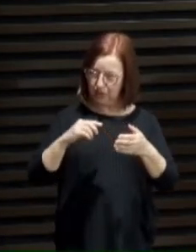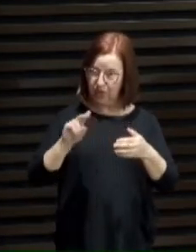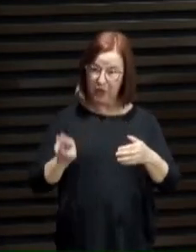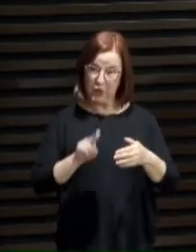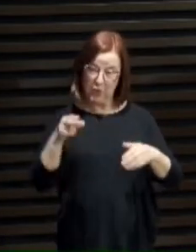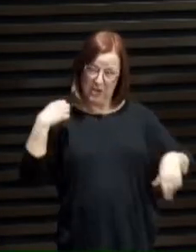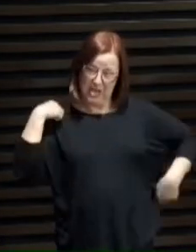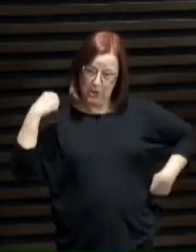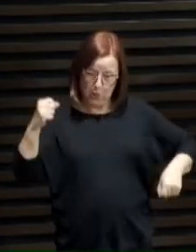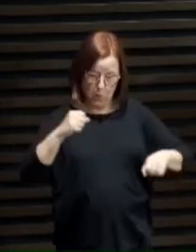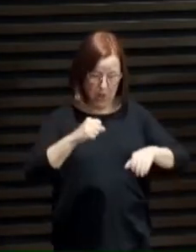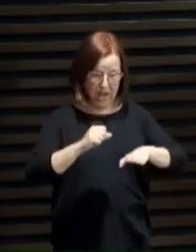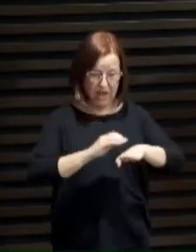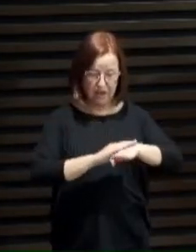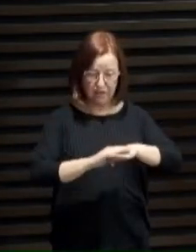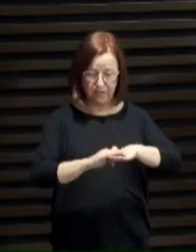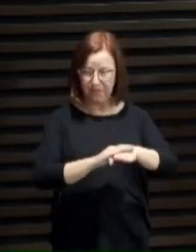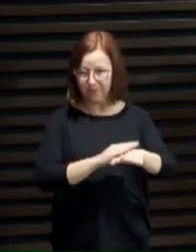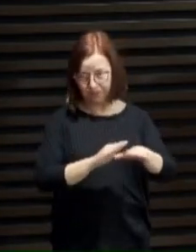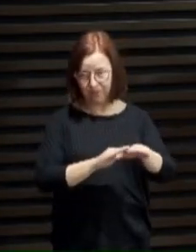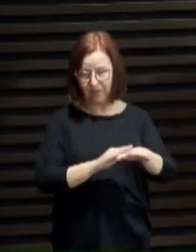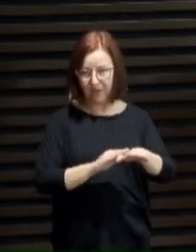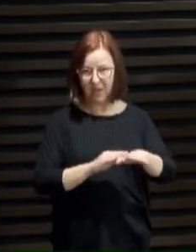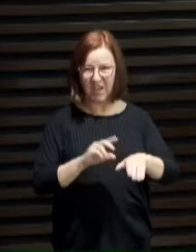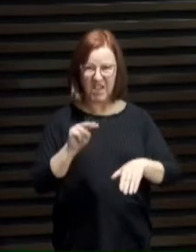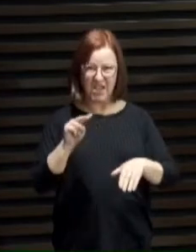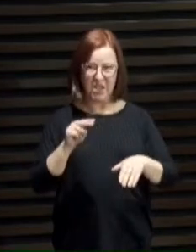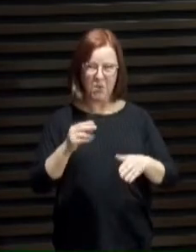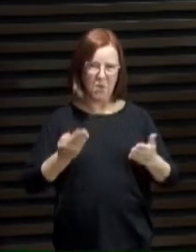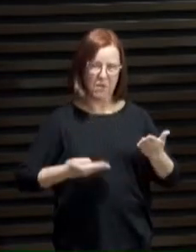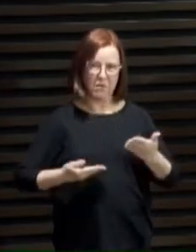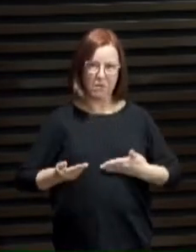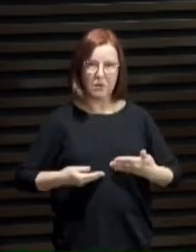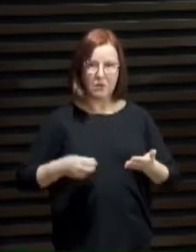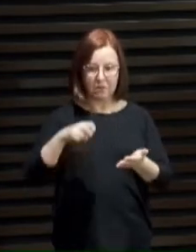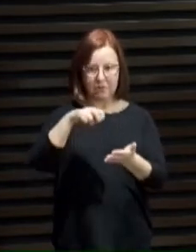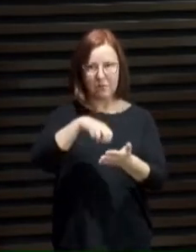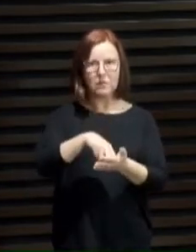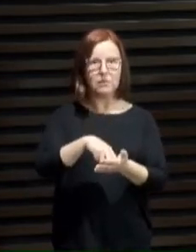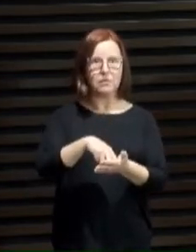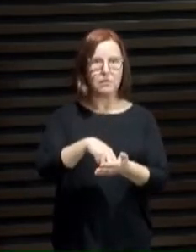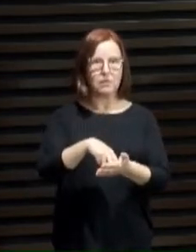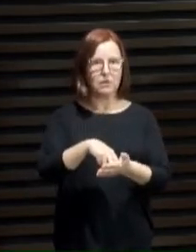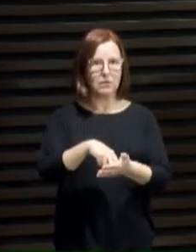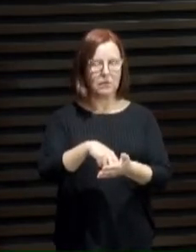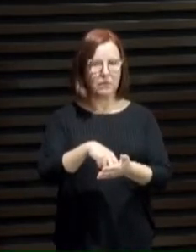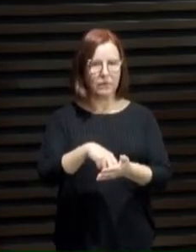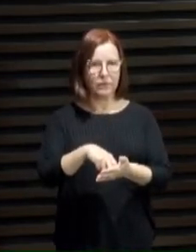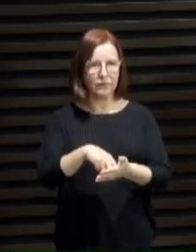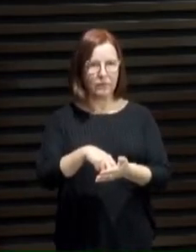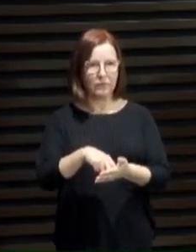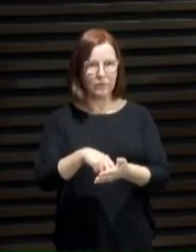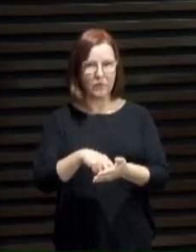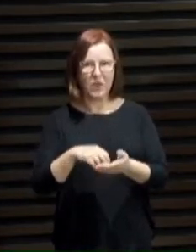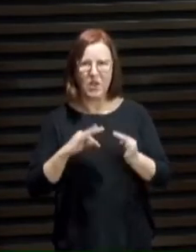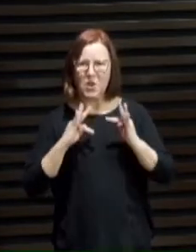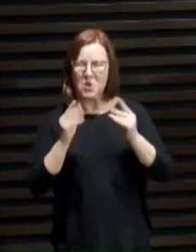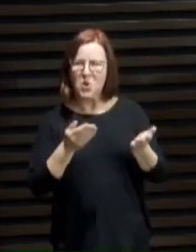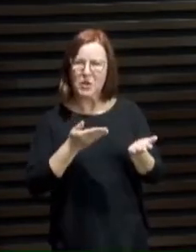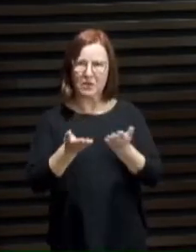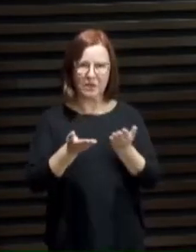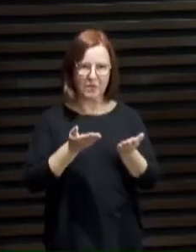e fez isso como todo criado faz, de joelhos. Todo